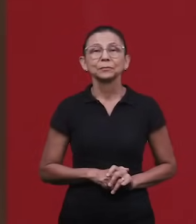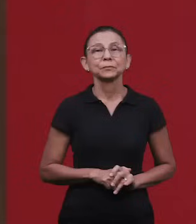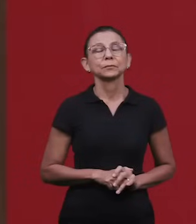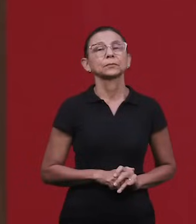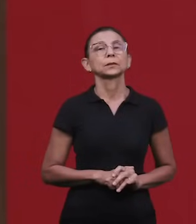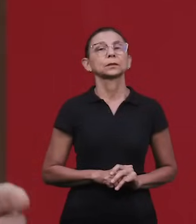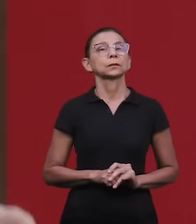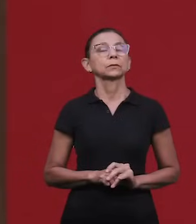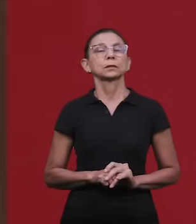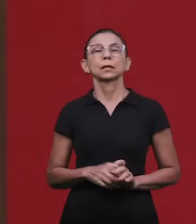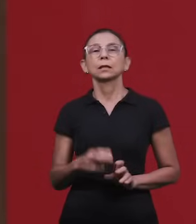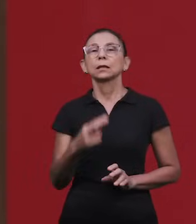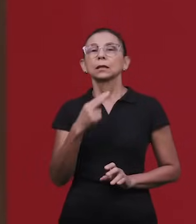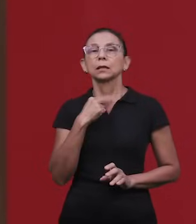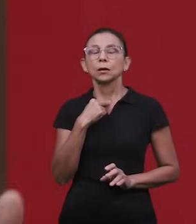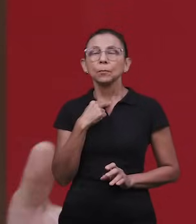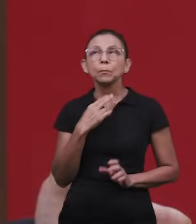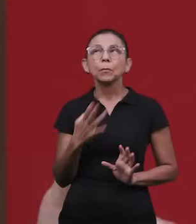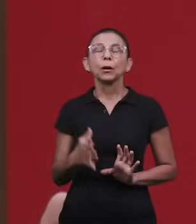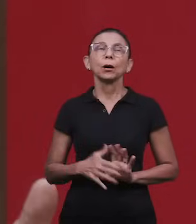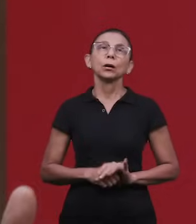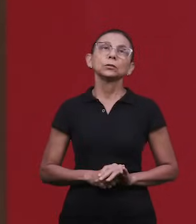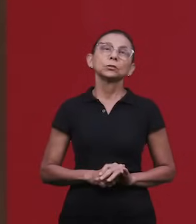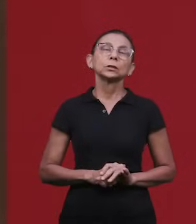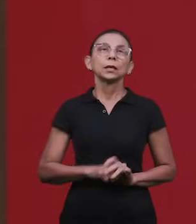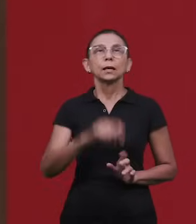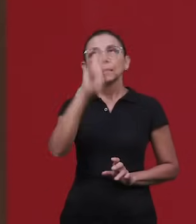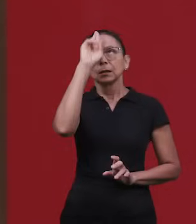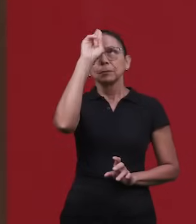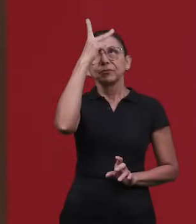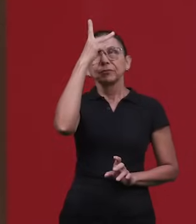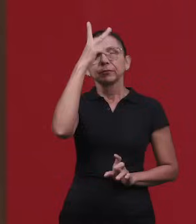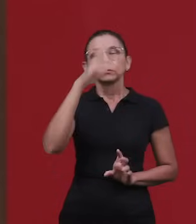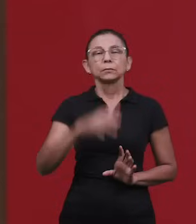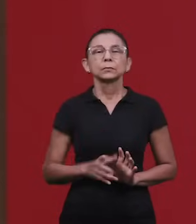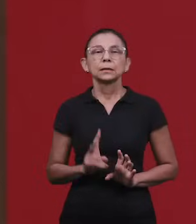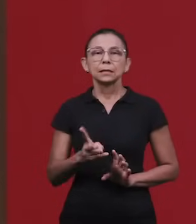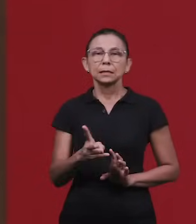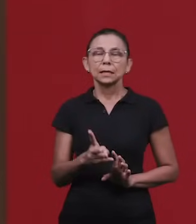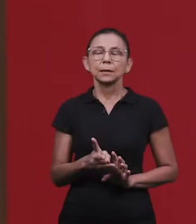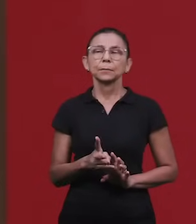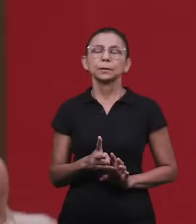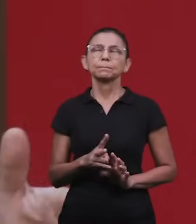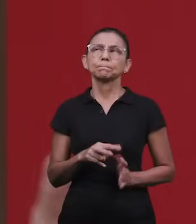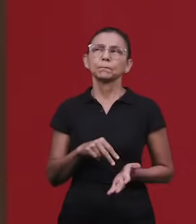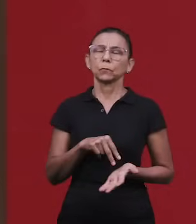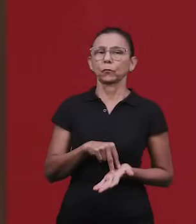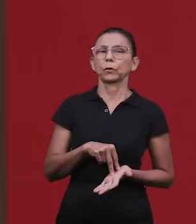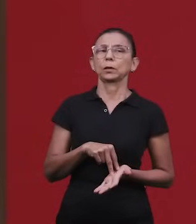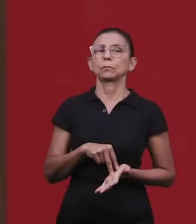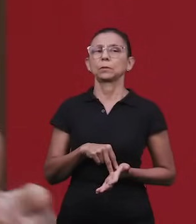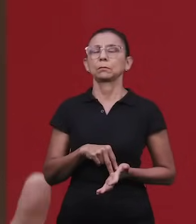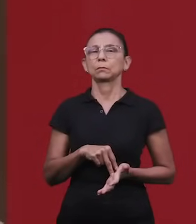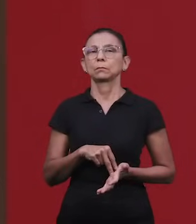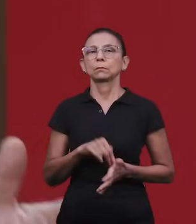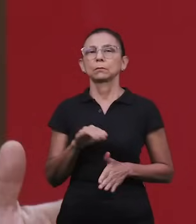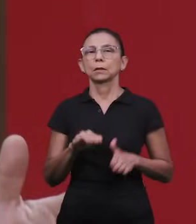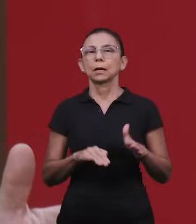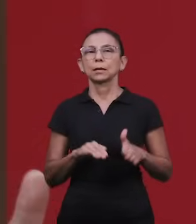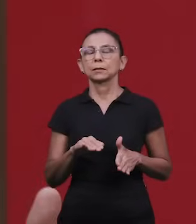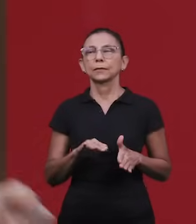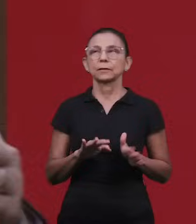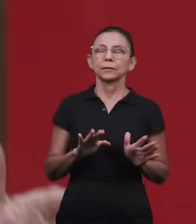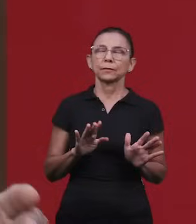perdeu o equilíbrio. Então a vida do crente, do jovem, é sempre de equilíbrio, buscar sempre o equilíbrio. Você vai saber que em alguns momentos você